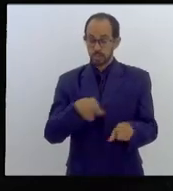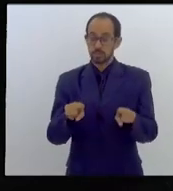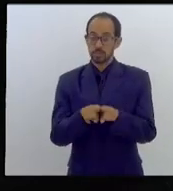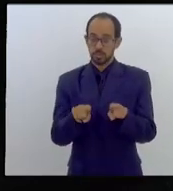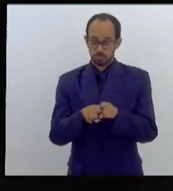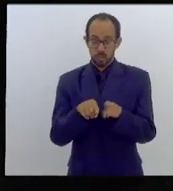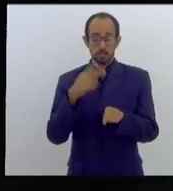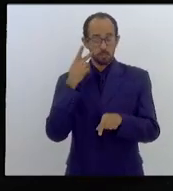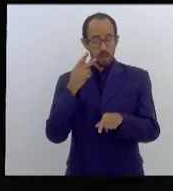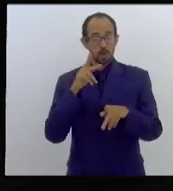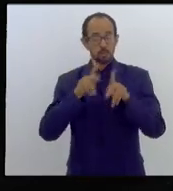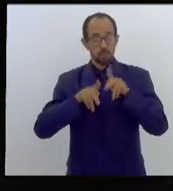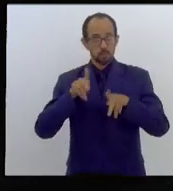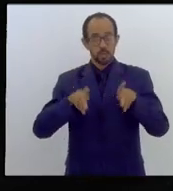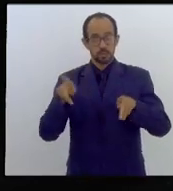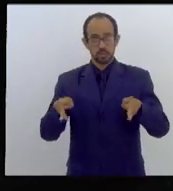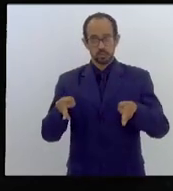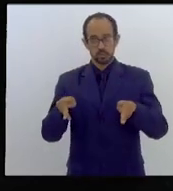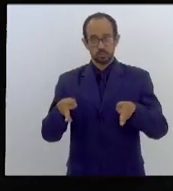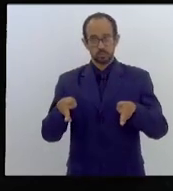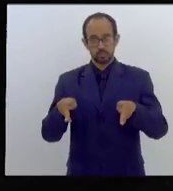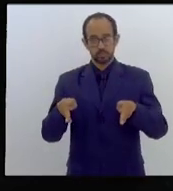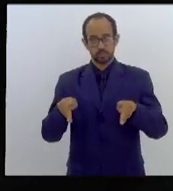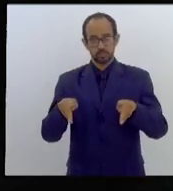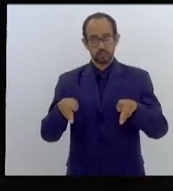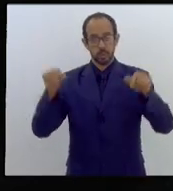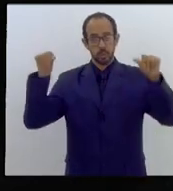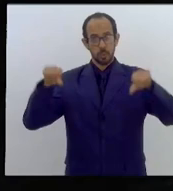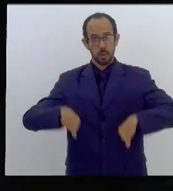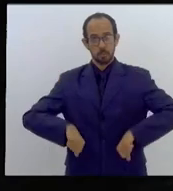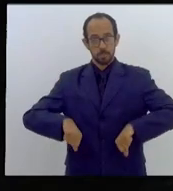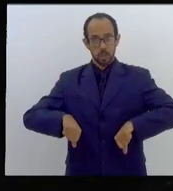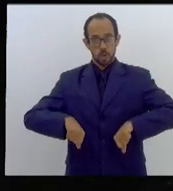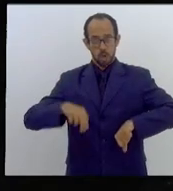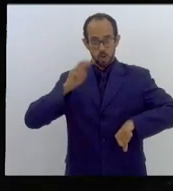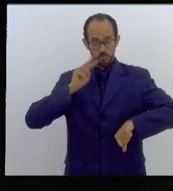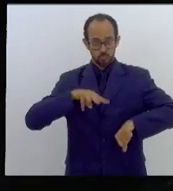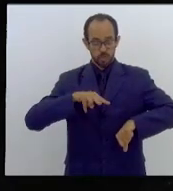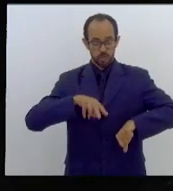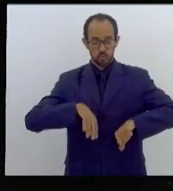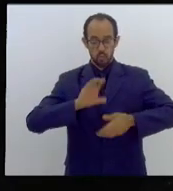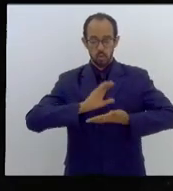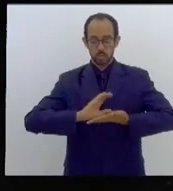para a população. E o que é mais grave para mim, olhando para o orçamento